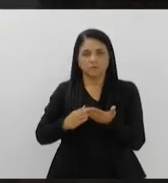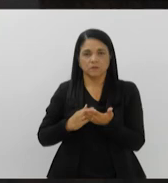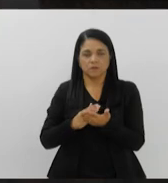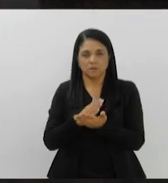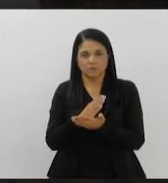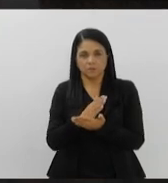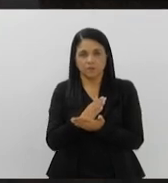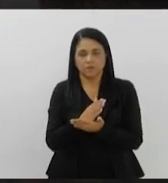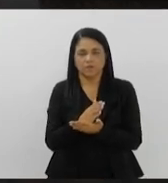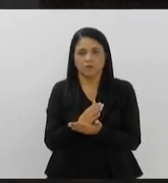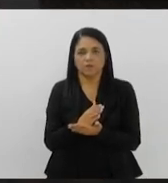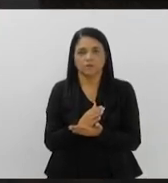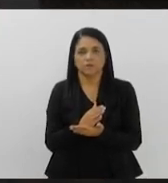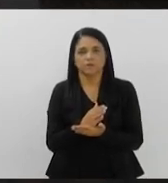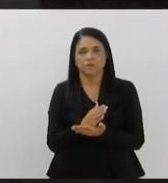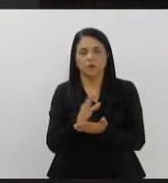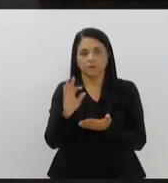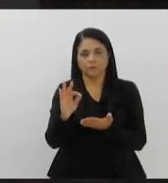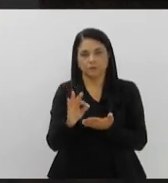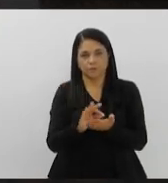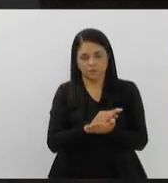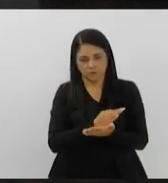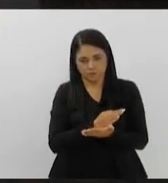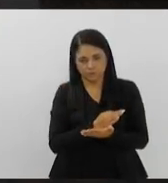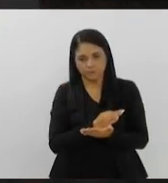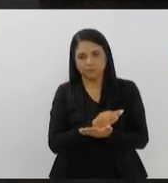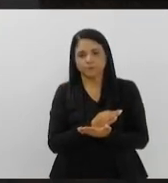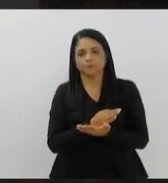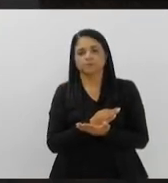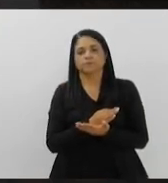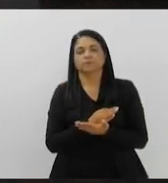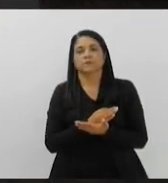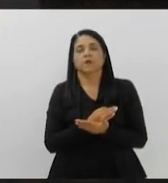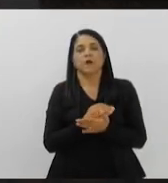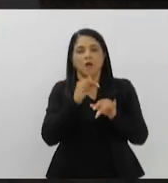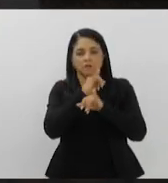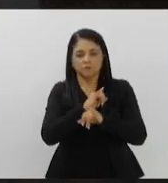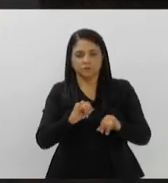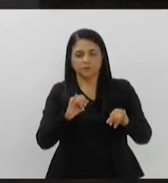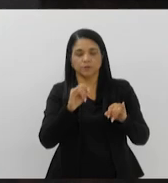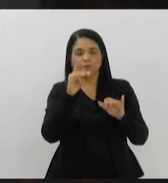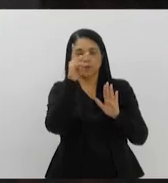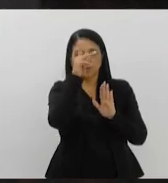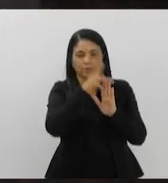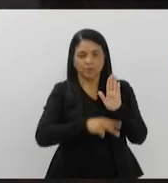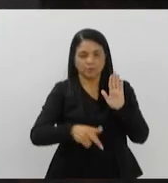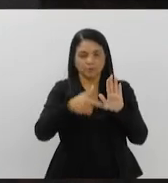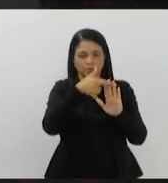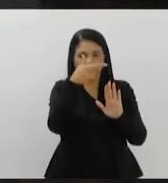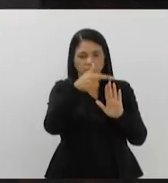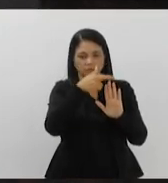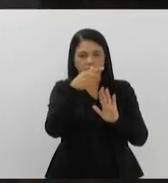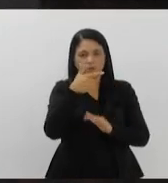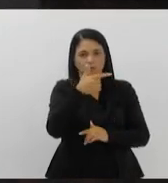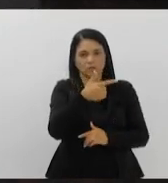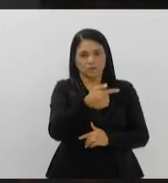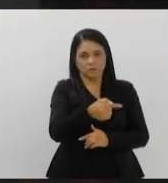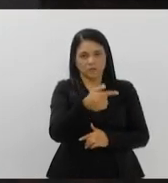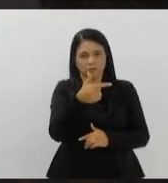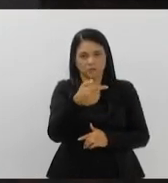estão. Aprovado, vai a promulgação. Anuncio projeto de